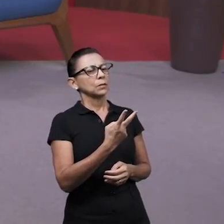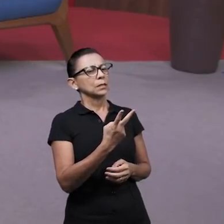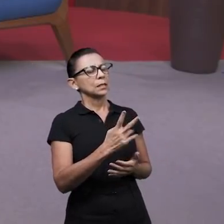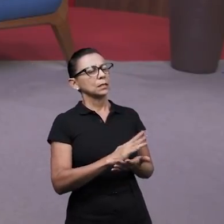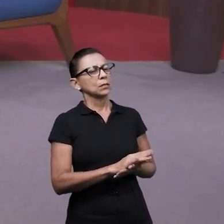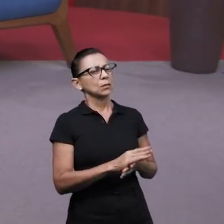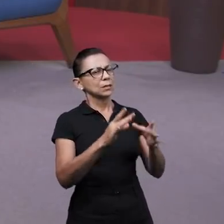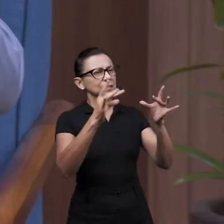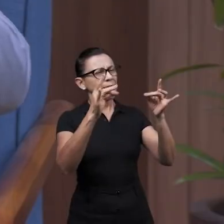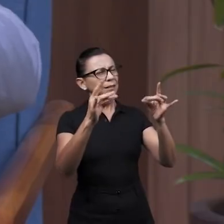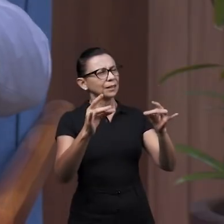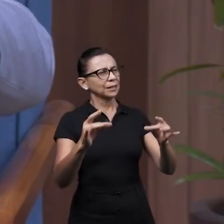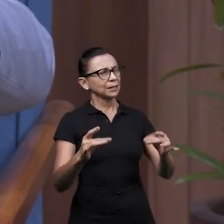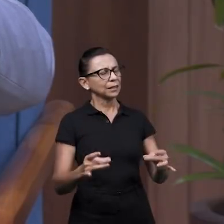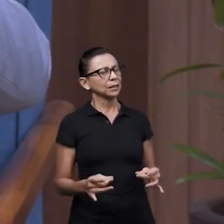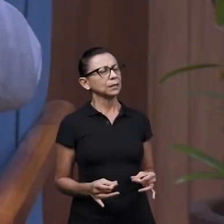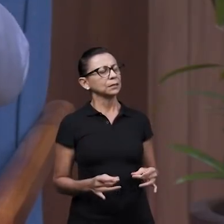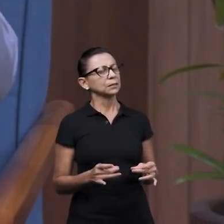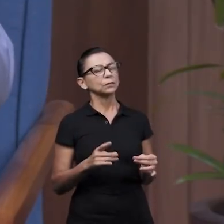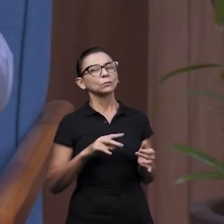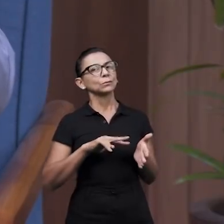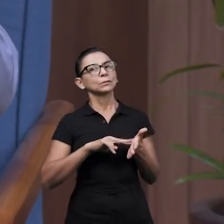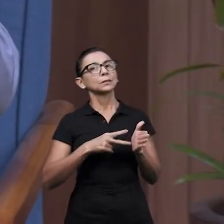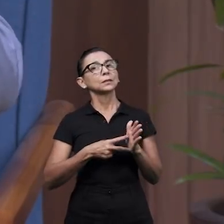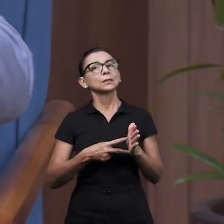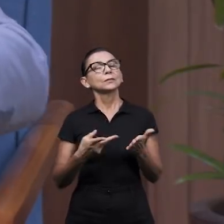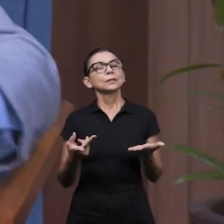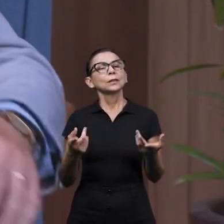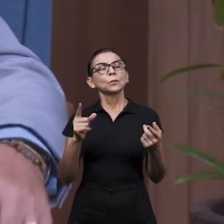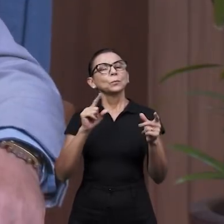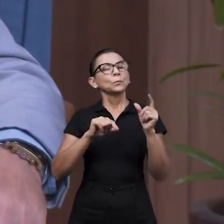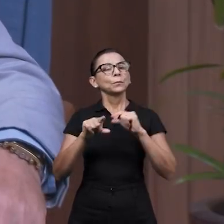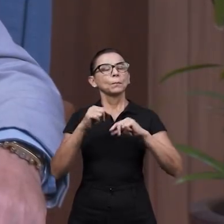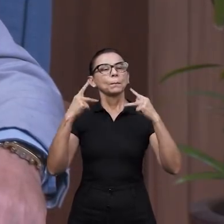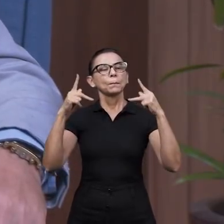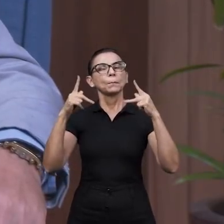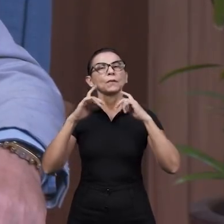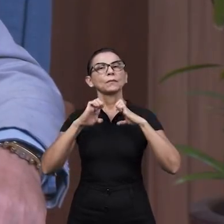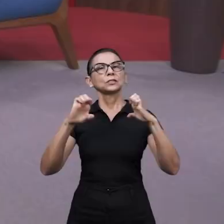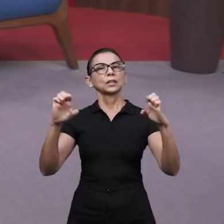o significado, aquilo que de fato é pregar o Evangelho.